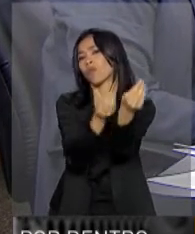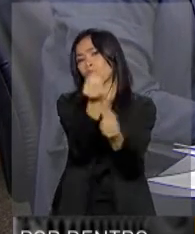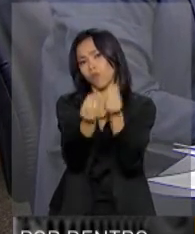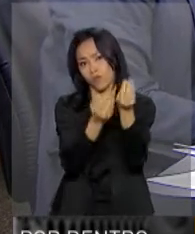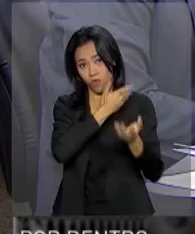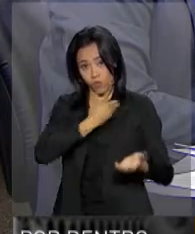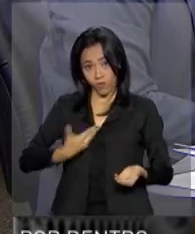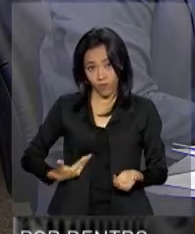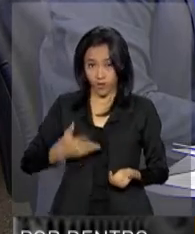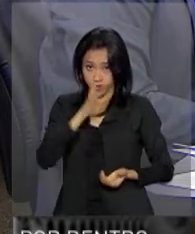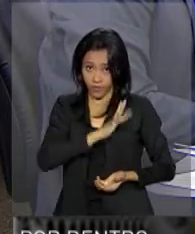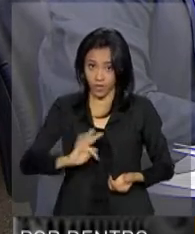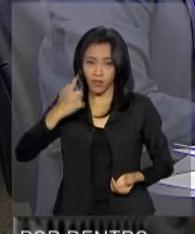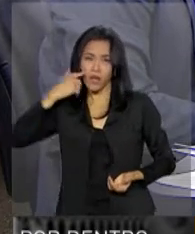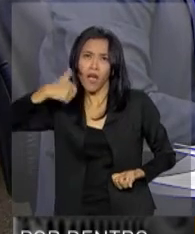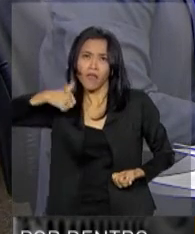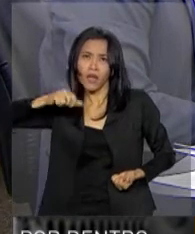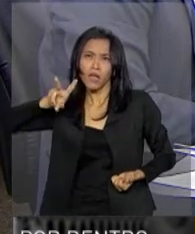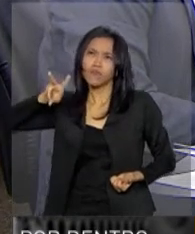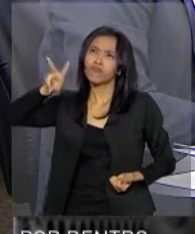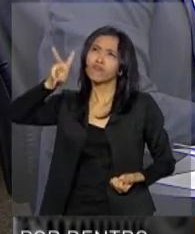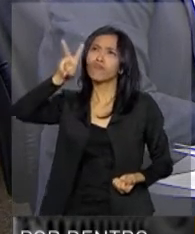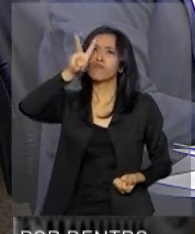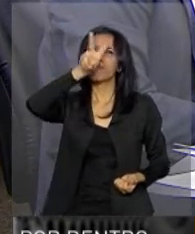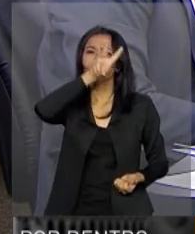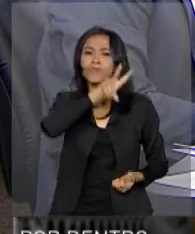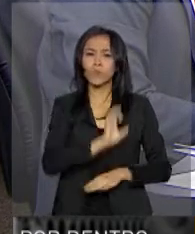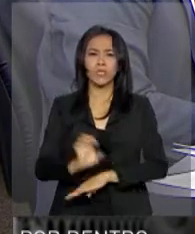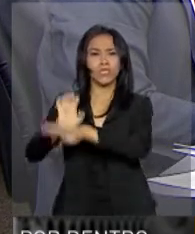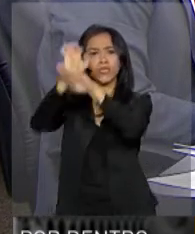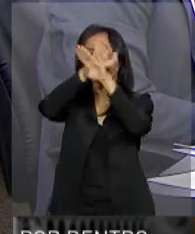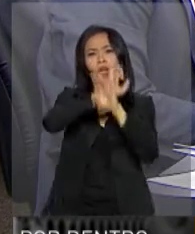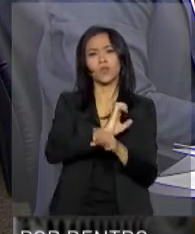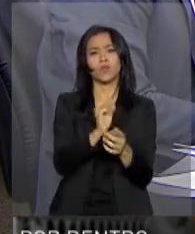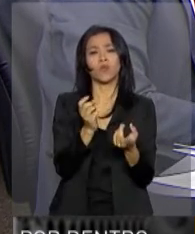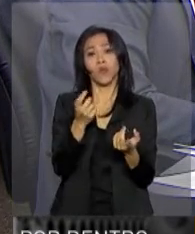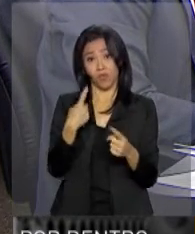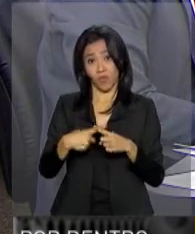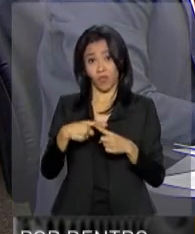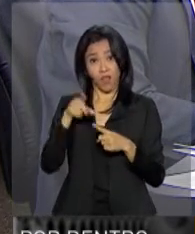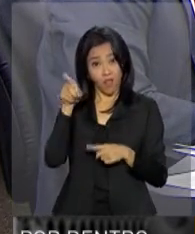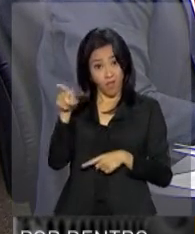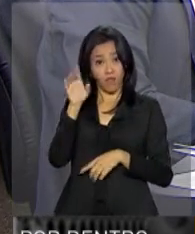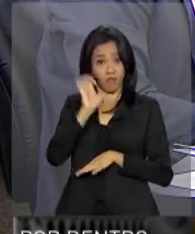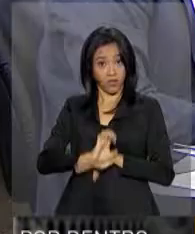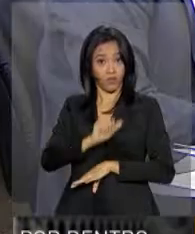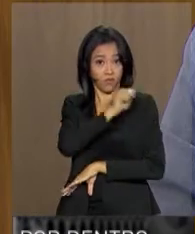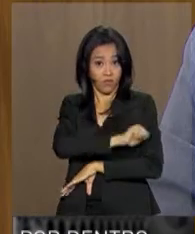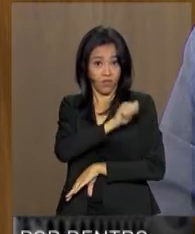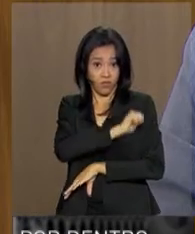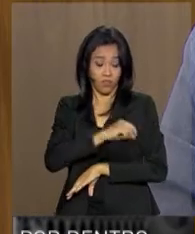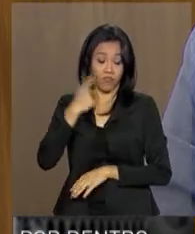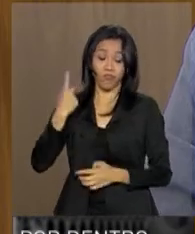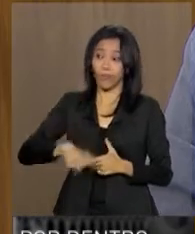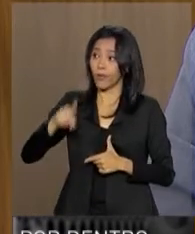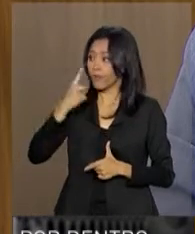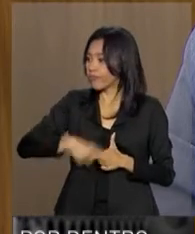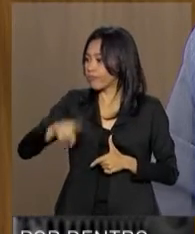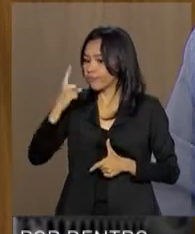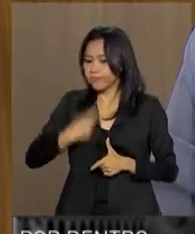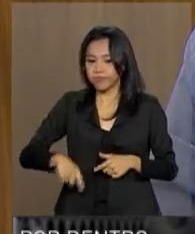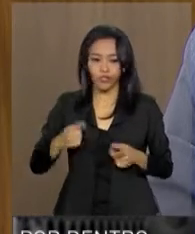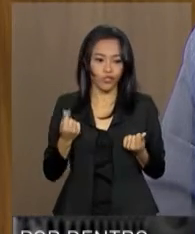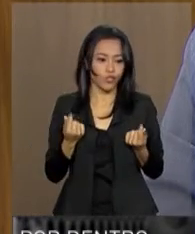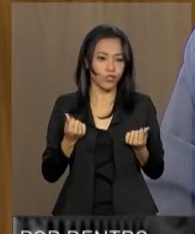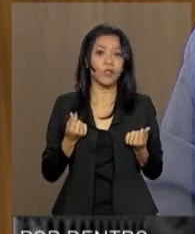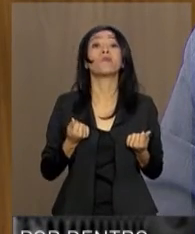visto a ação financeira dos estados hoje teve até pouco tempo atrás rio de janeiro numa situação de problemas financeiros inclusive para o